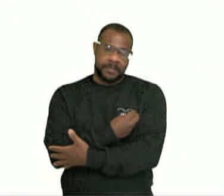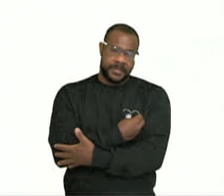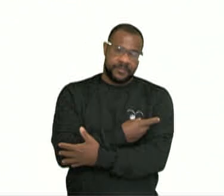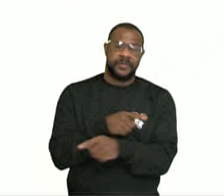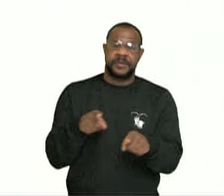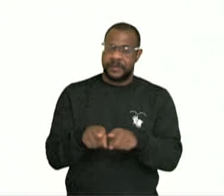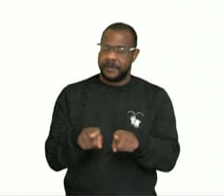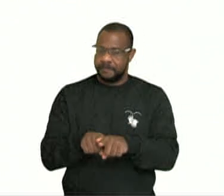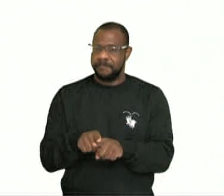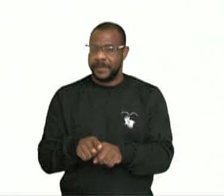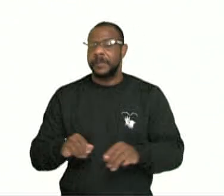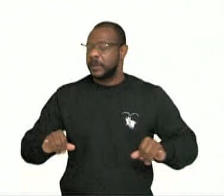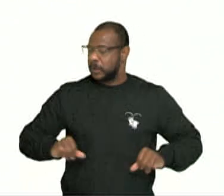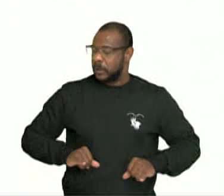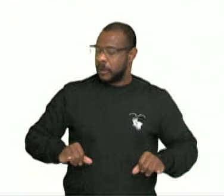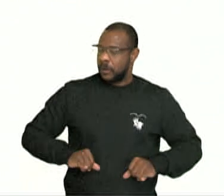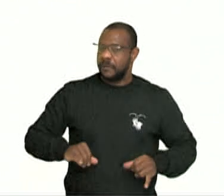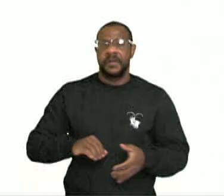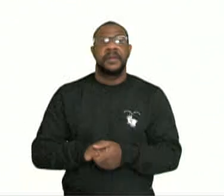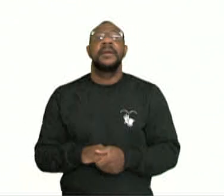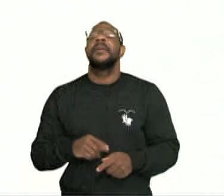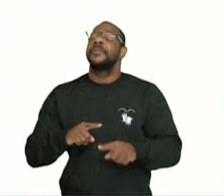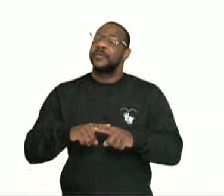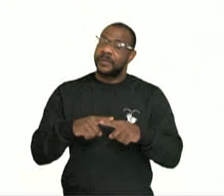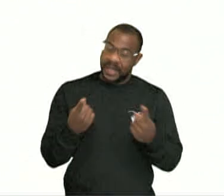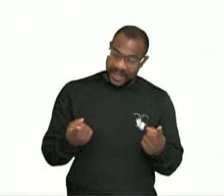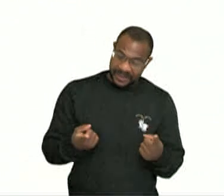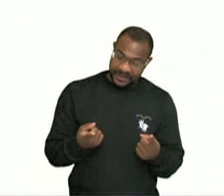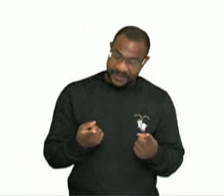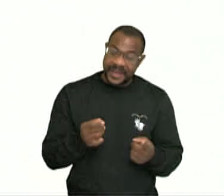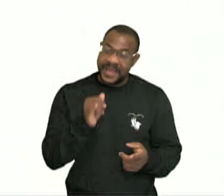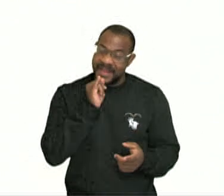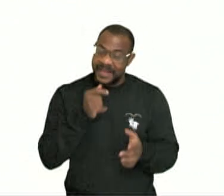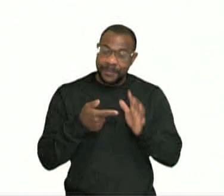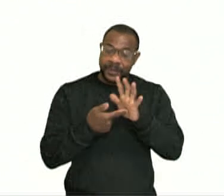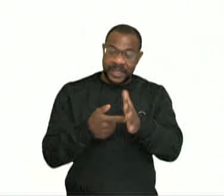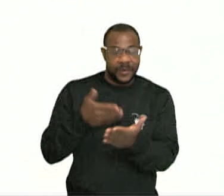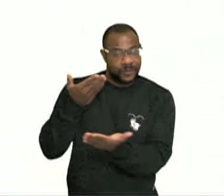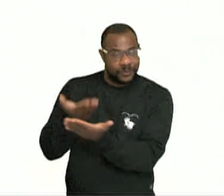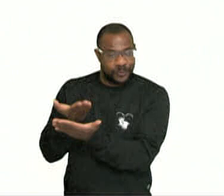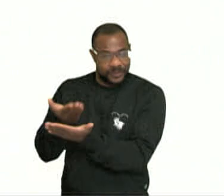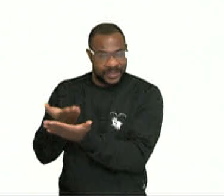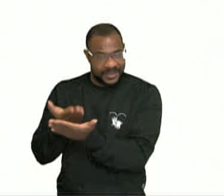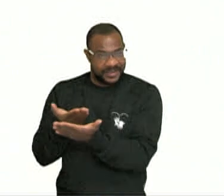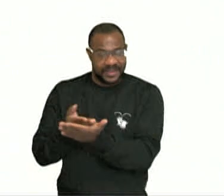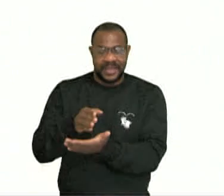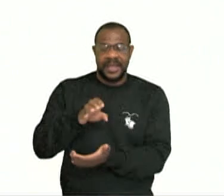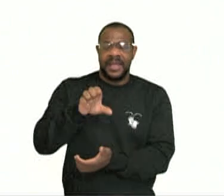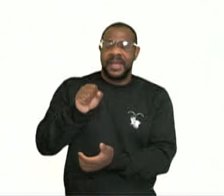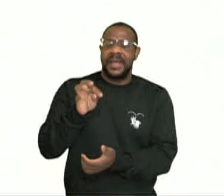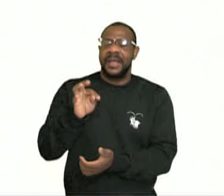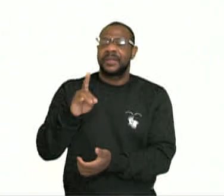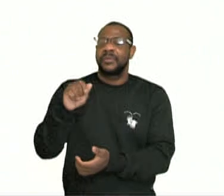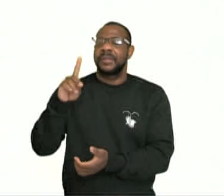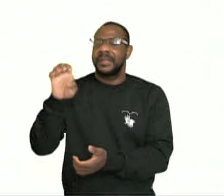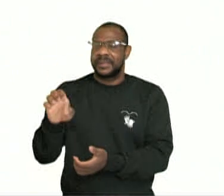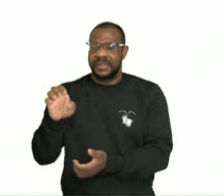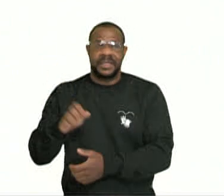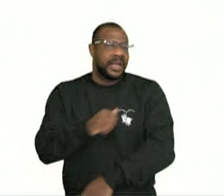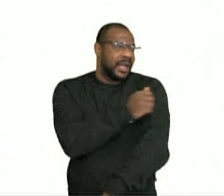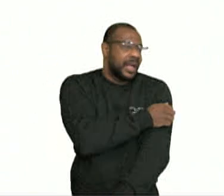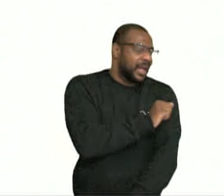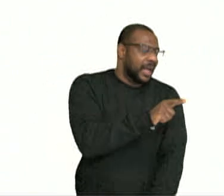trópicos, esse pode ser o caso dos estudantes. Curiosamente, enquanto a população de alunos aumenta, a de